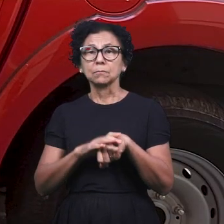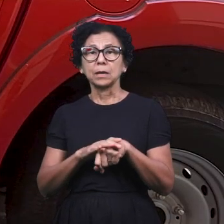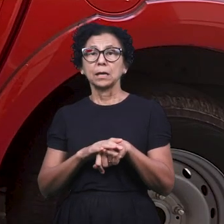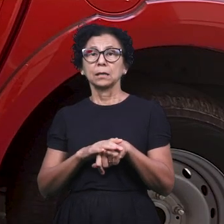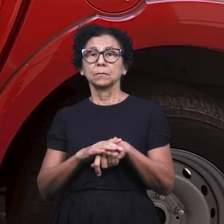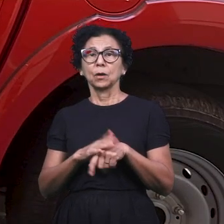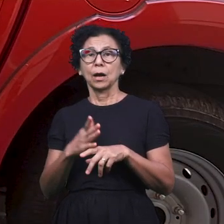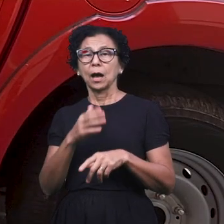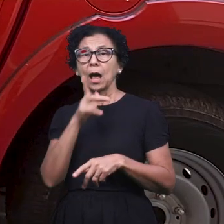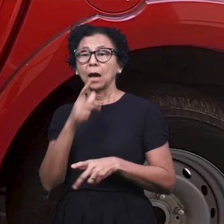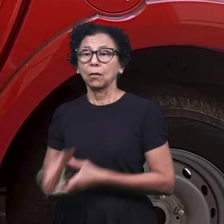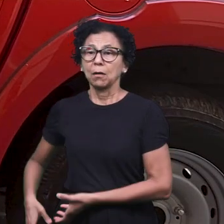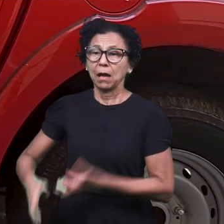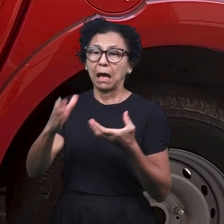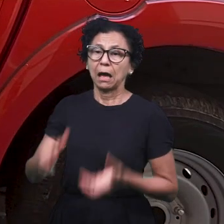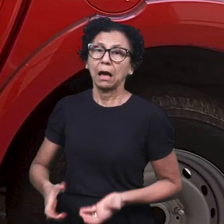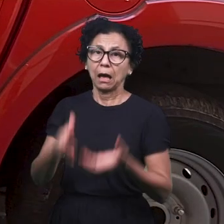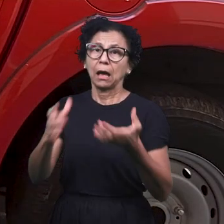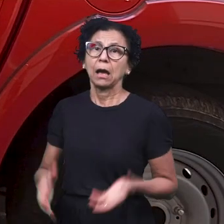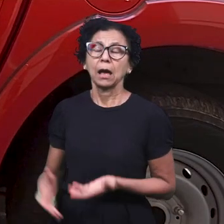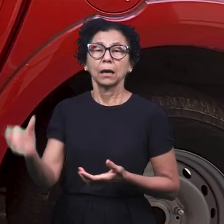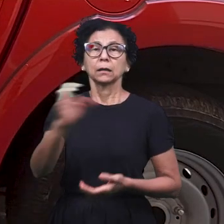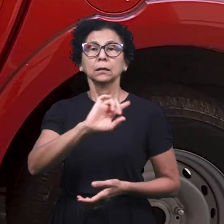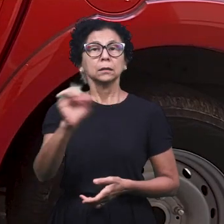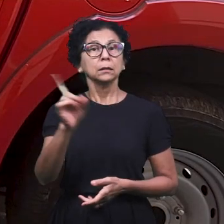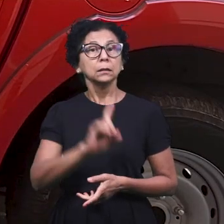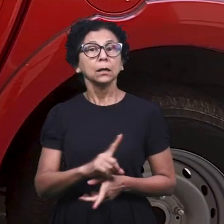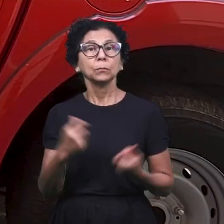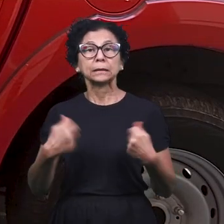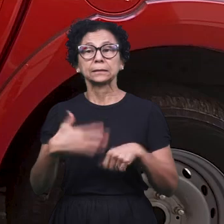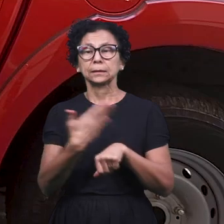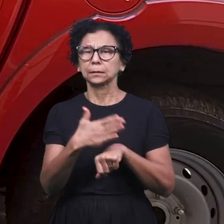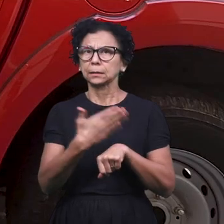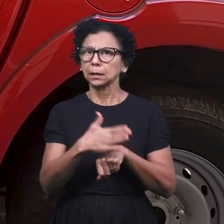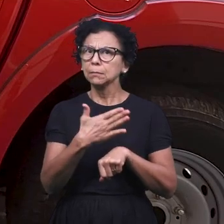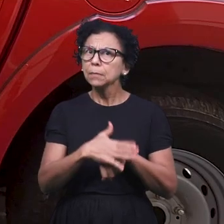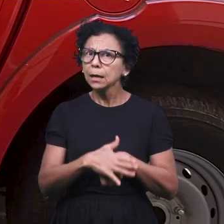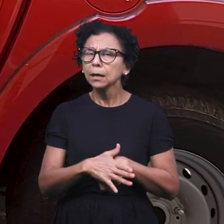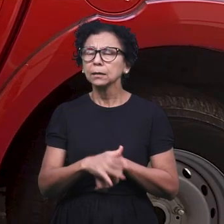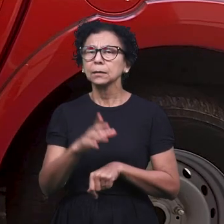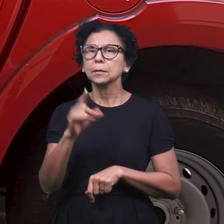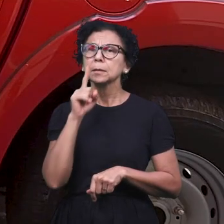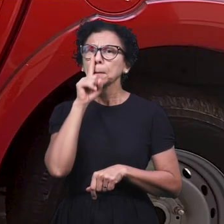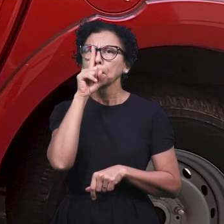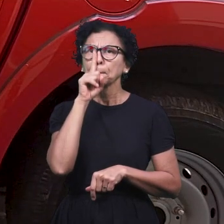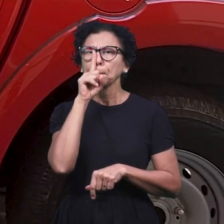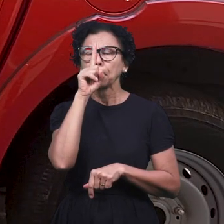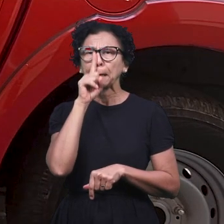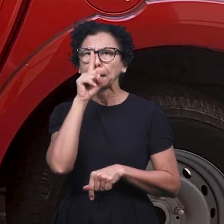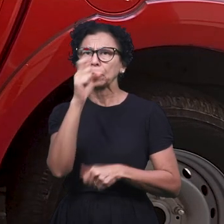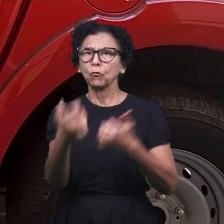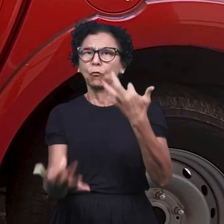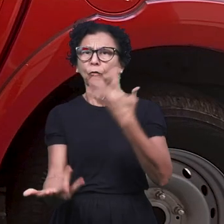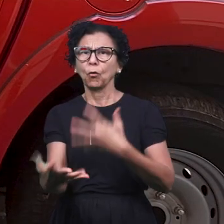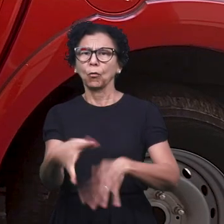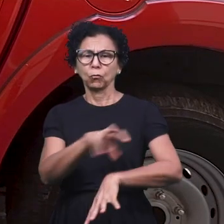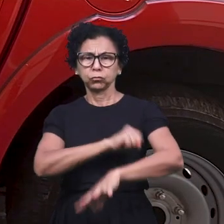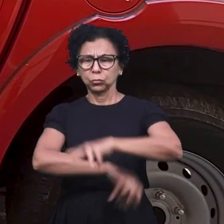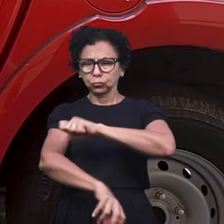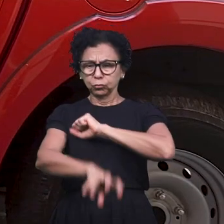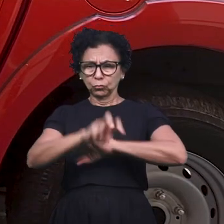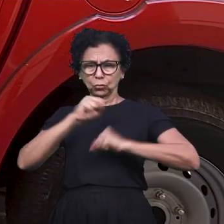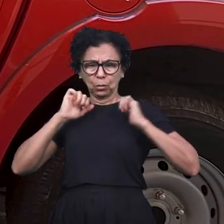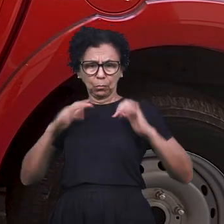vegetação sem o devido treinamento. Lembrando que há riscos tanto de queimaduras, né, e há riscos